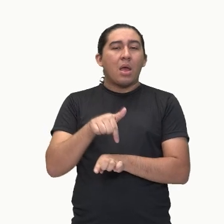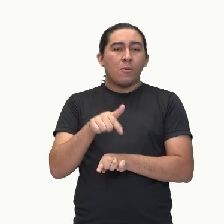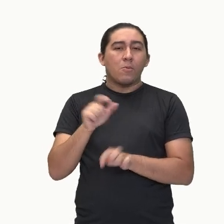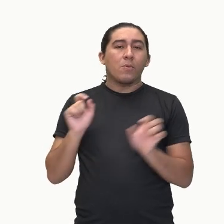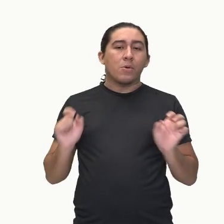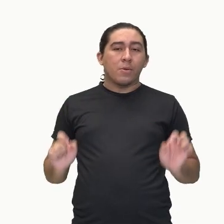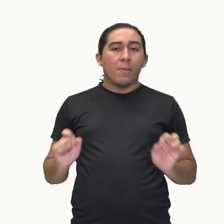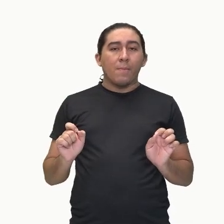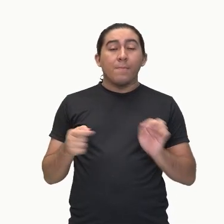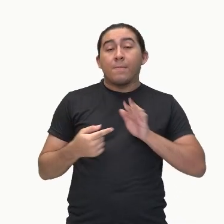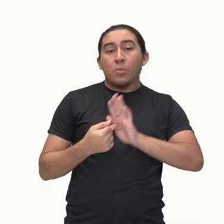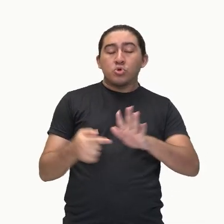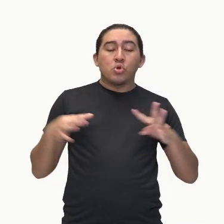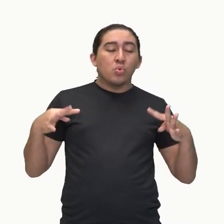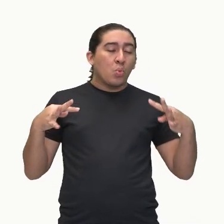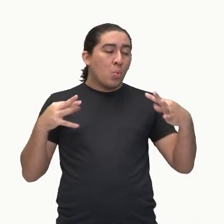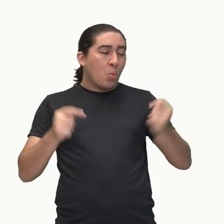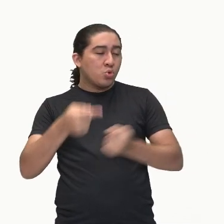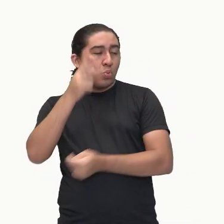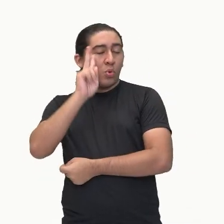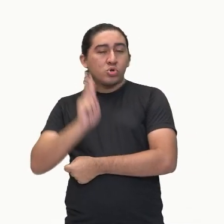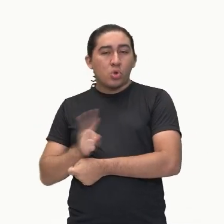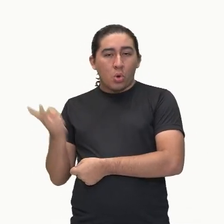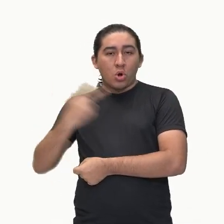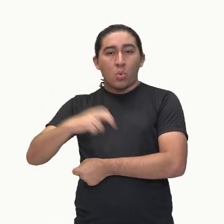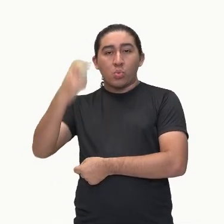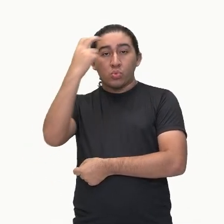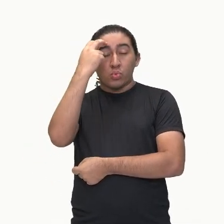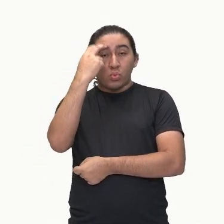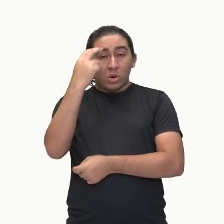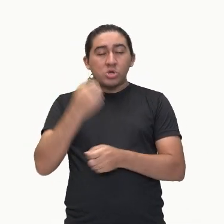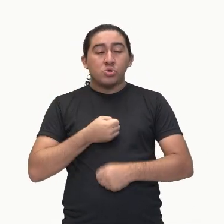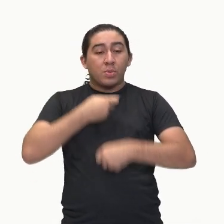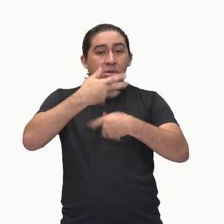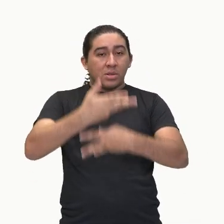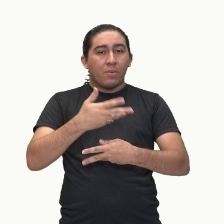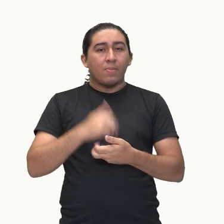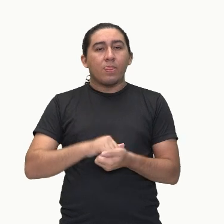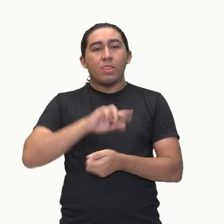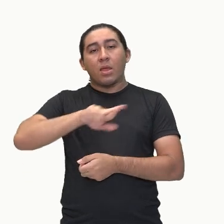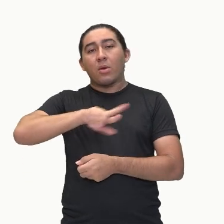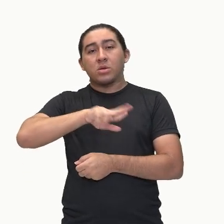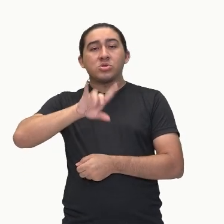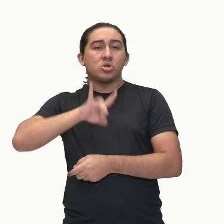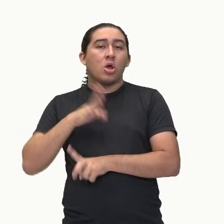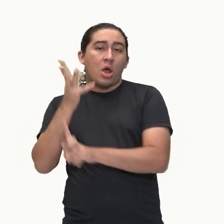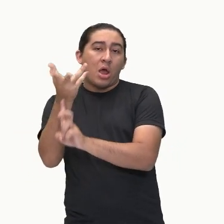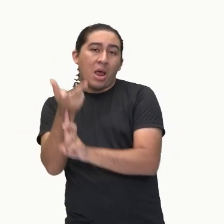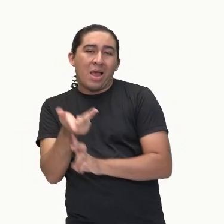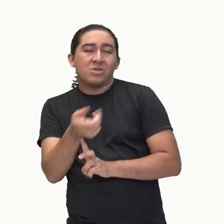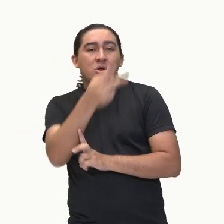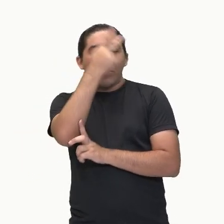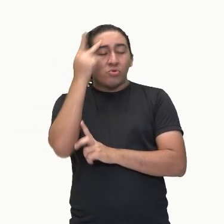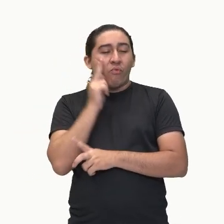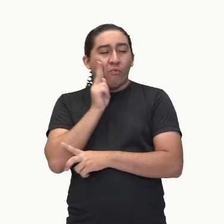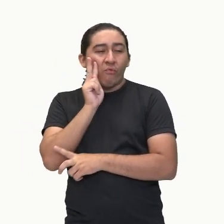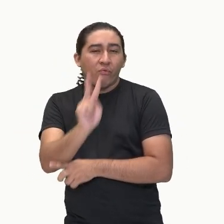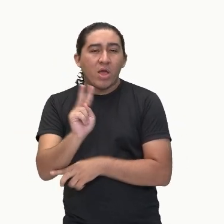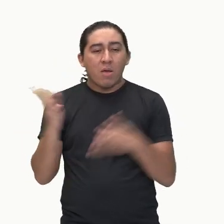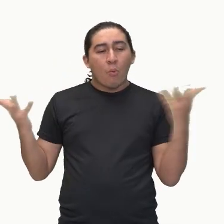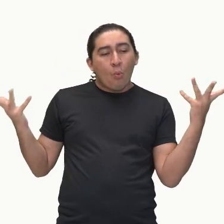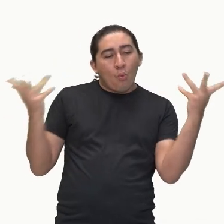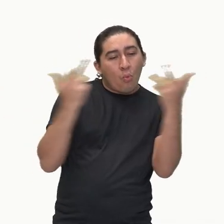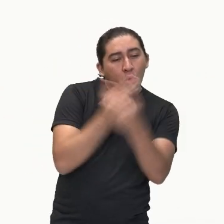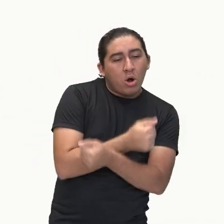que leva toda uma história, toda uma cultura, e não é apenas uma arte para admirar, olhar